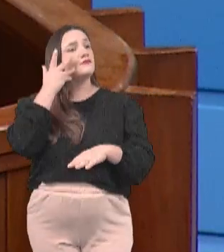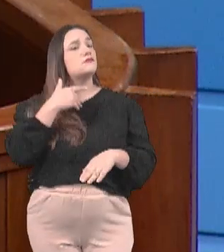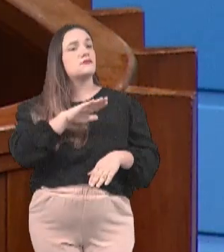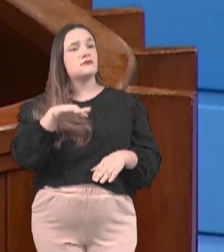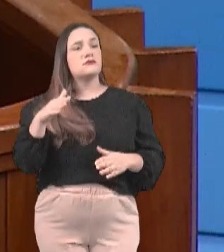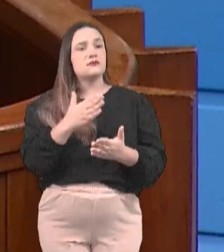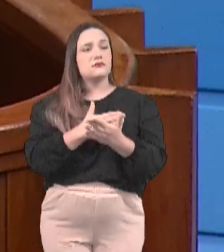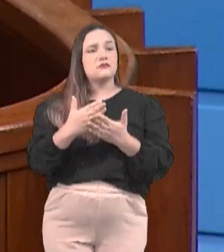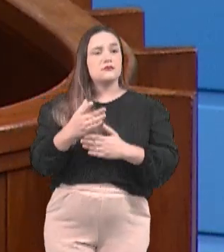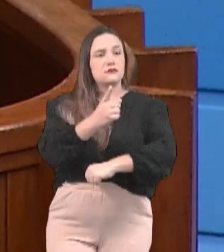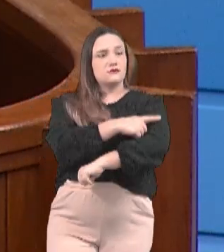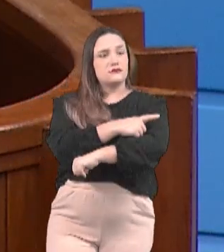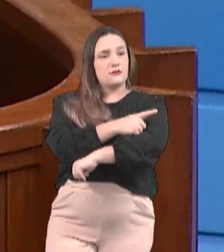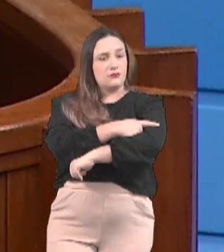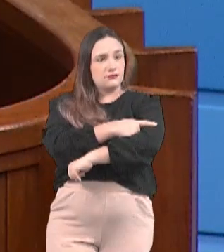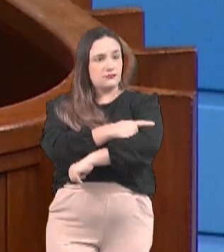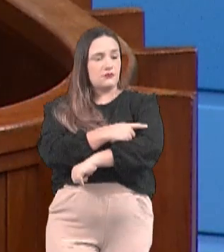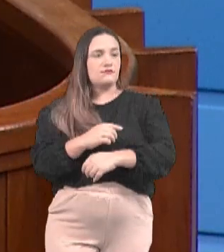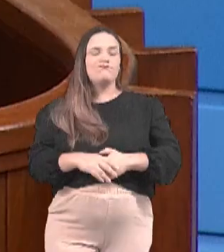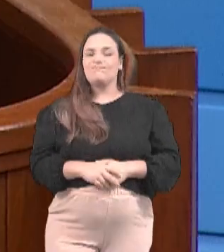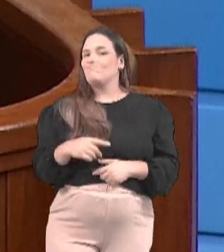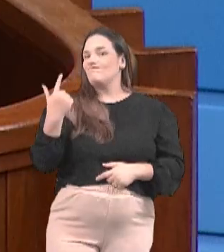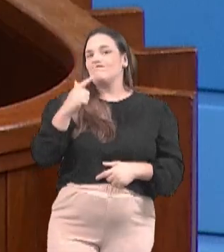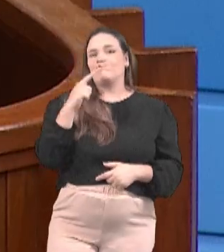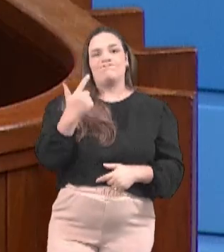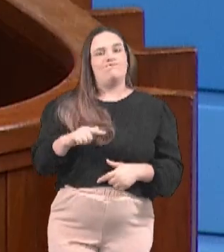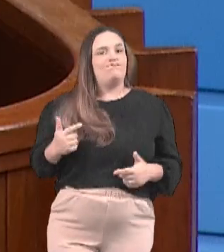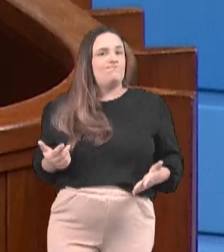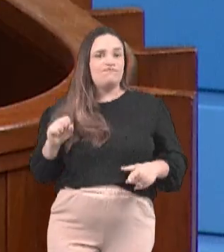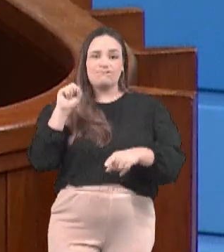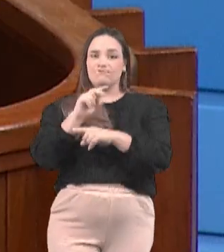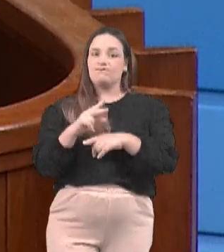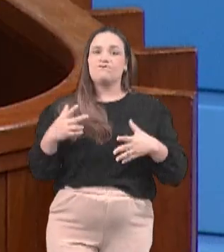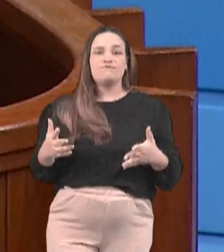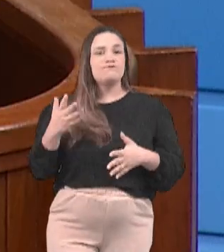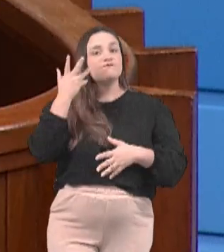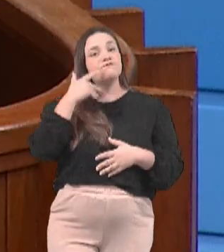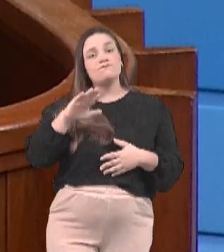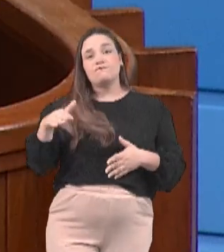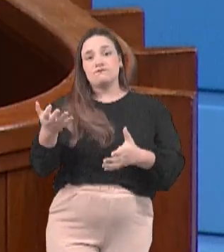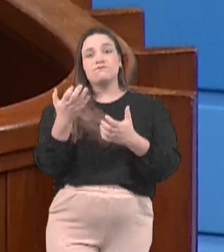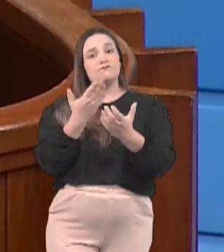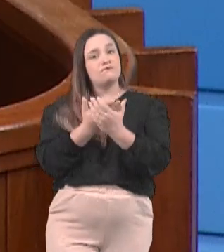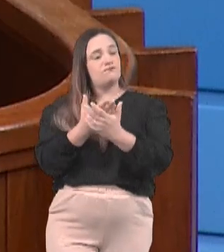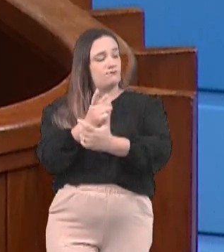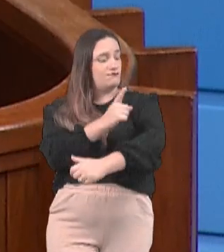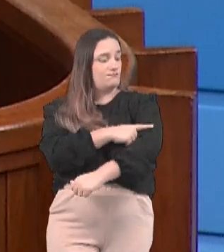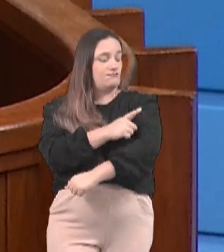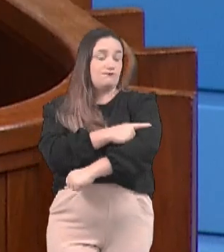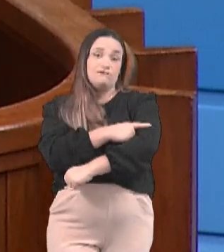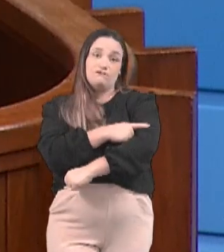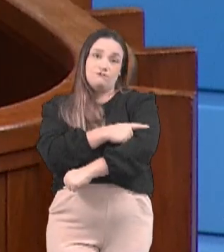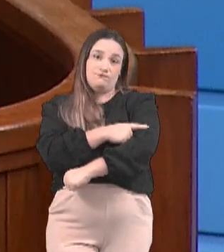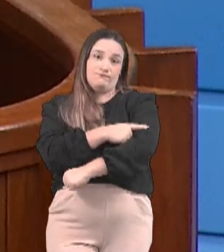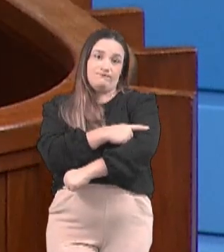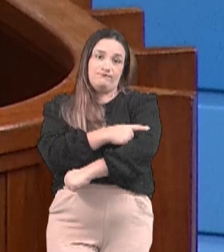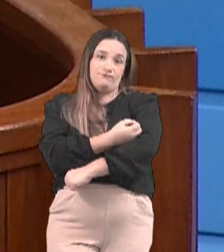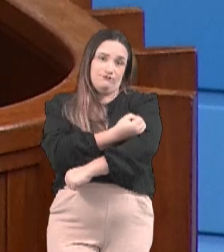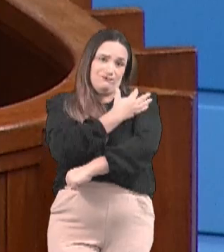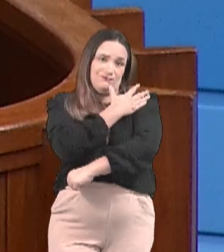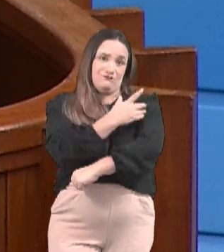na primeira série. Passamos a ter dificuldade, falta de vagas para as crianças já no primeiro ano.